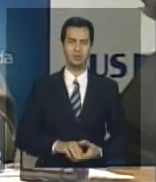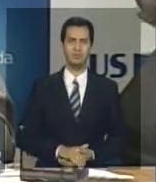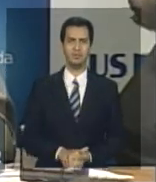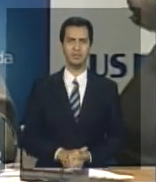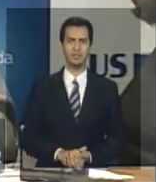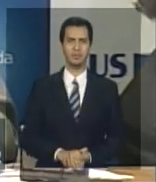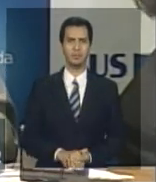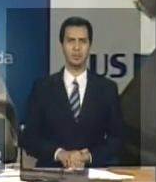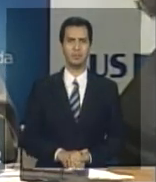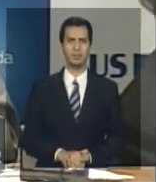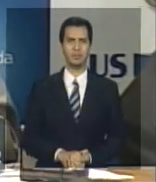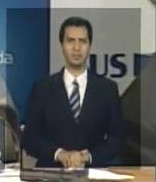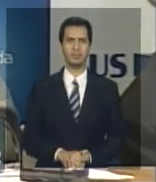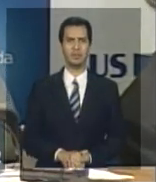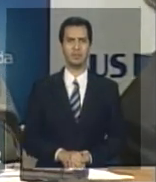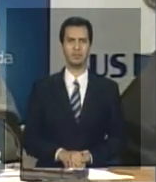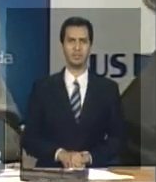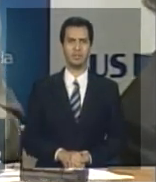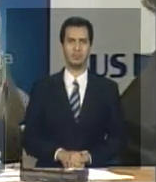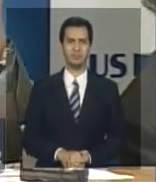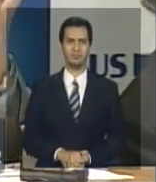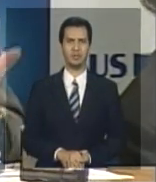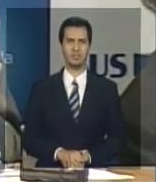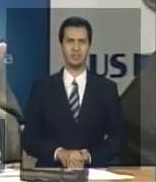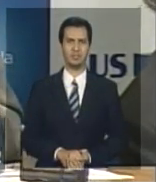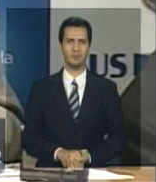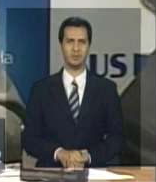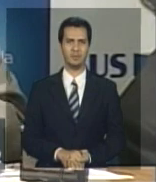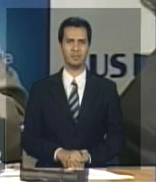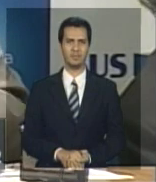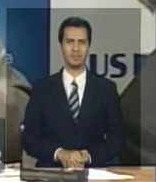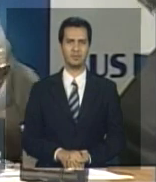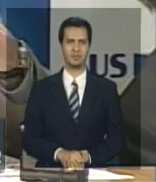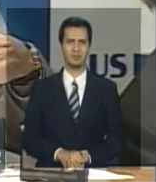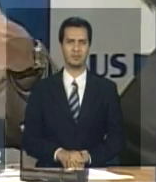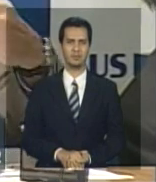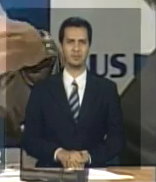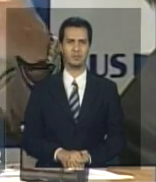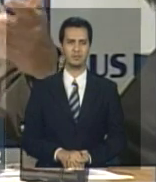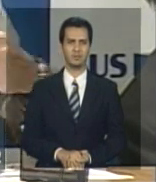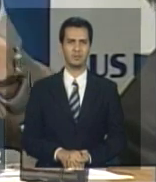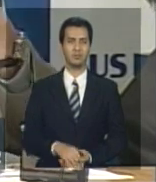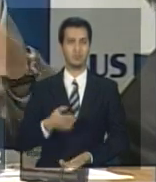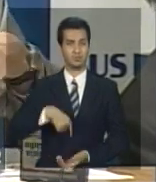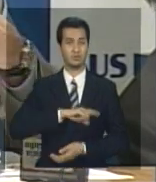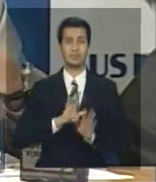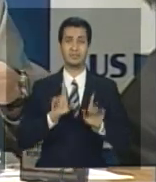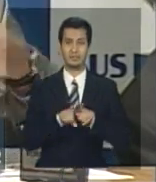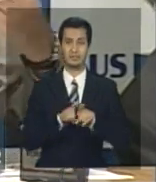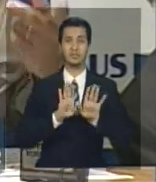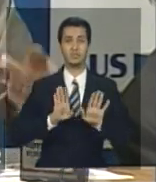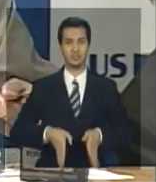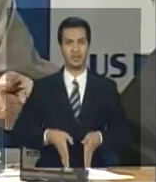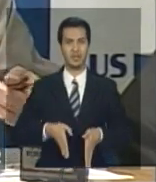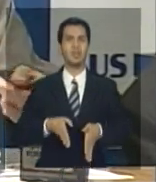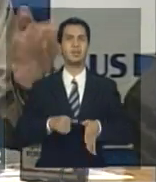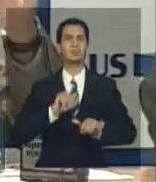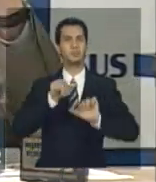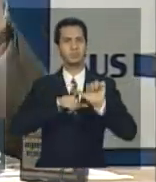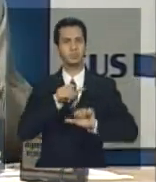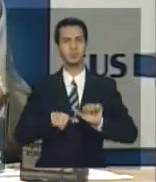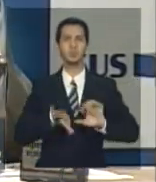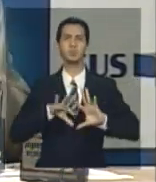Da avaliação que nós fizemos ano passado, né, que a gente tinha falado para vocês, fizemos uma revisão de todos os planos de